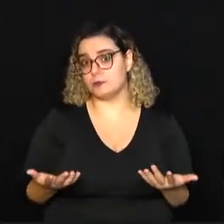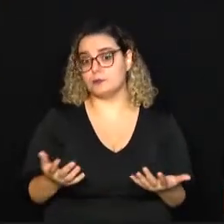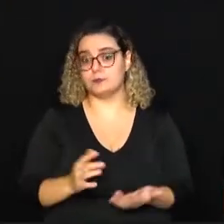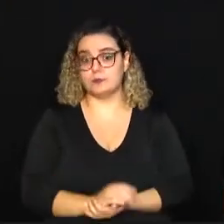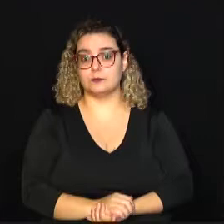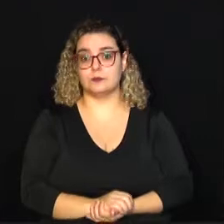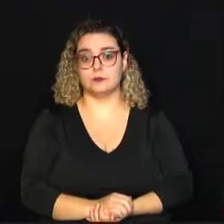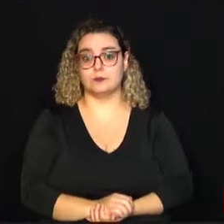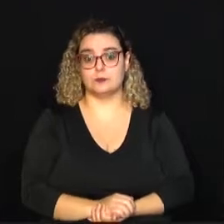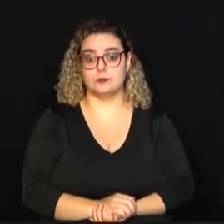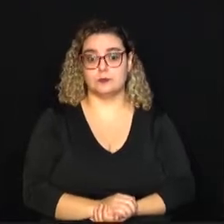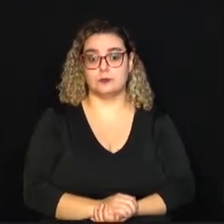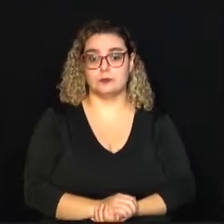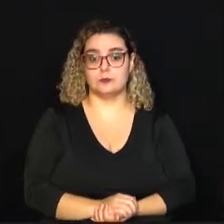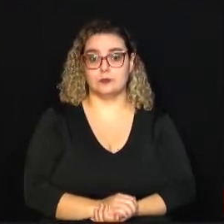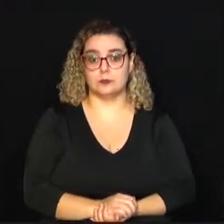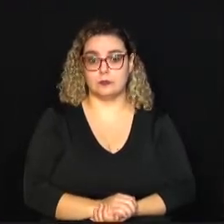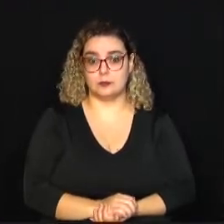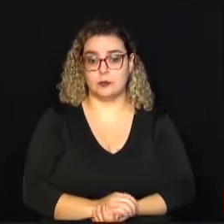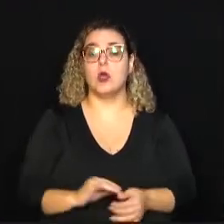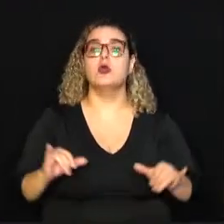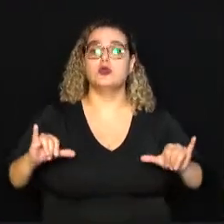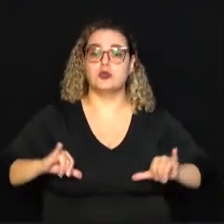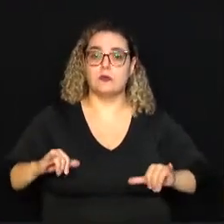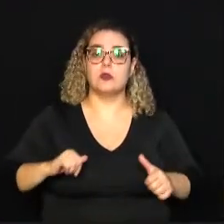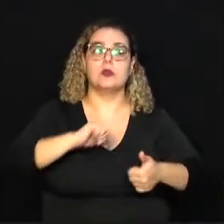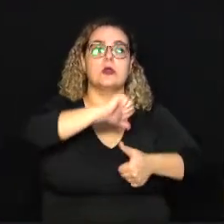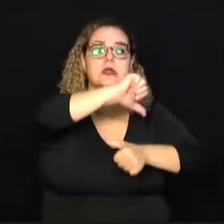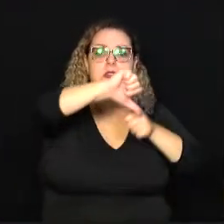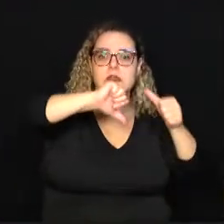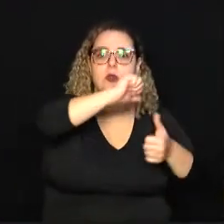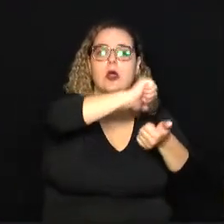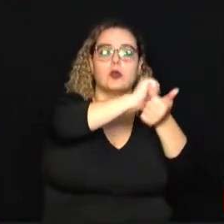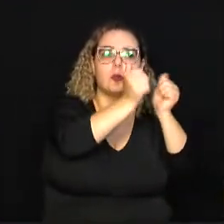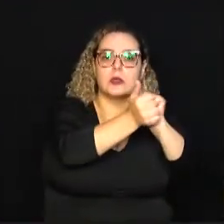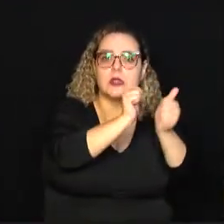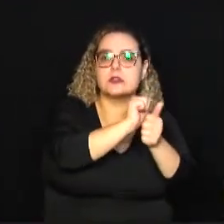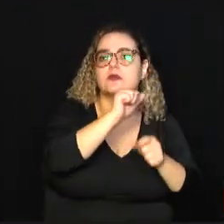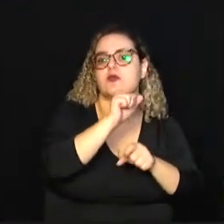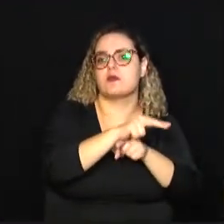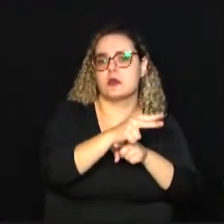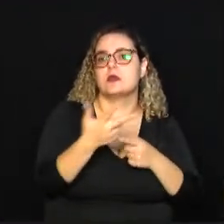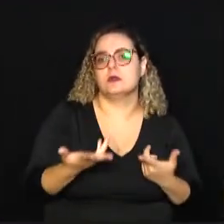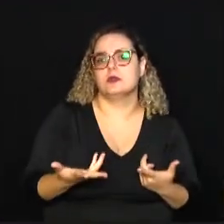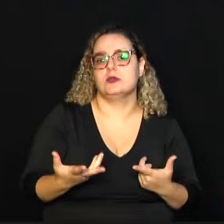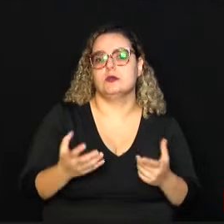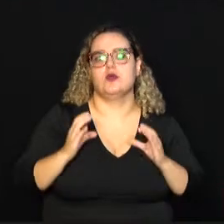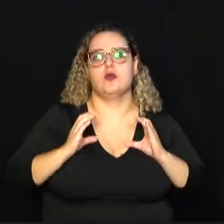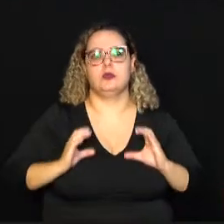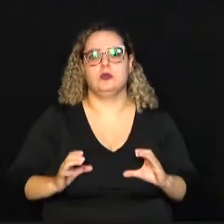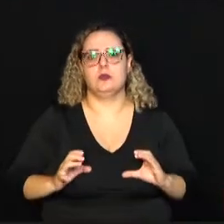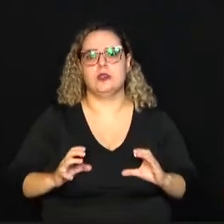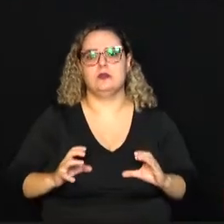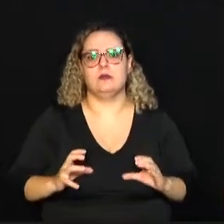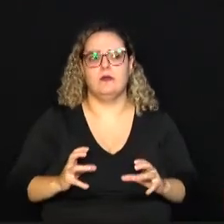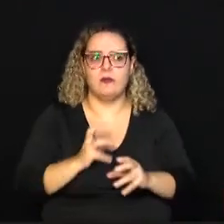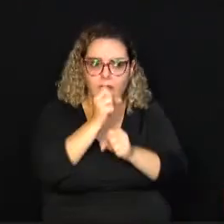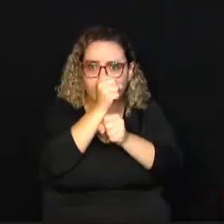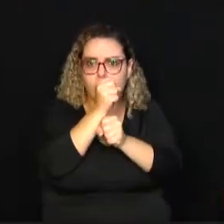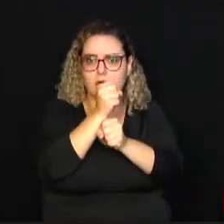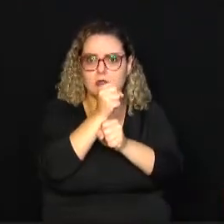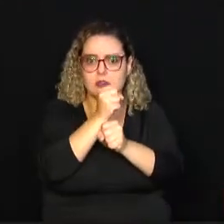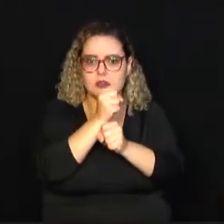ao sofrer essas mutações, provocou um comportamento mais agressivo, mais, vamos